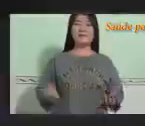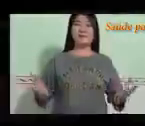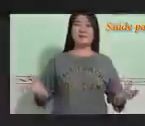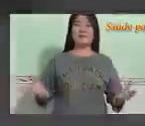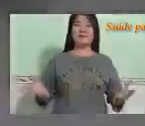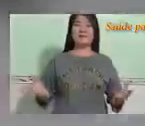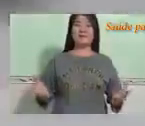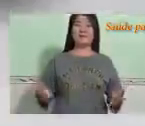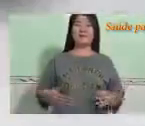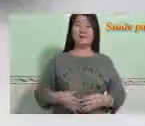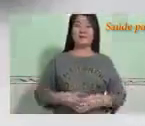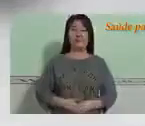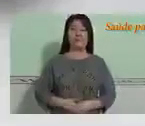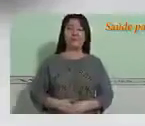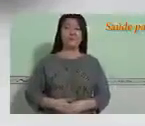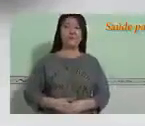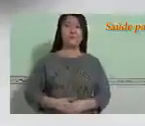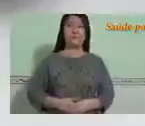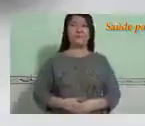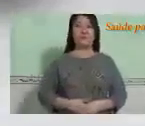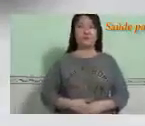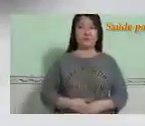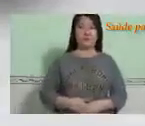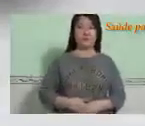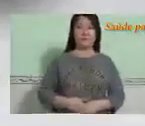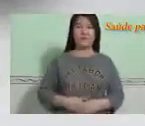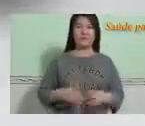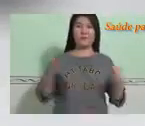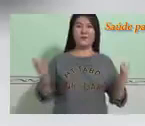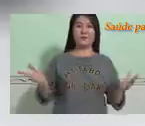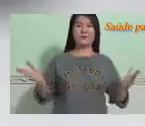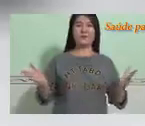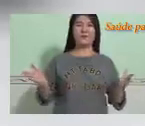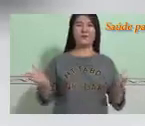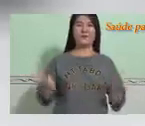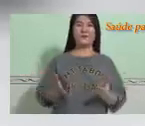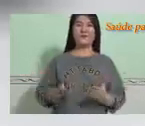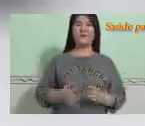específicas que são responsáveis por causar psoríase.